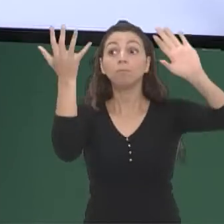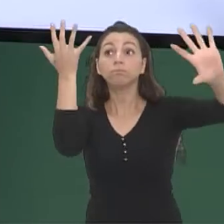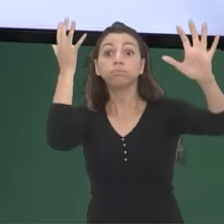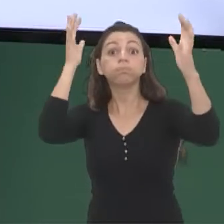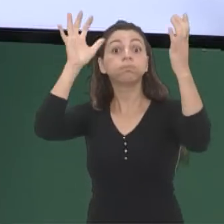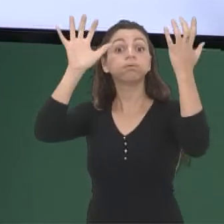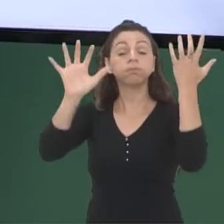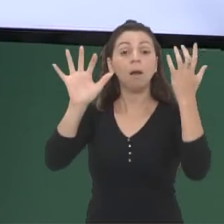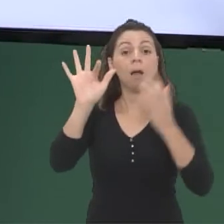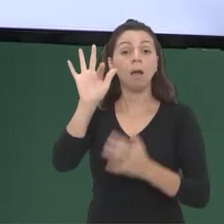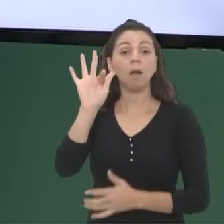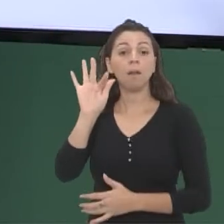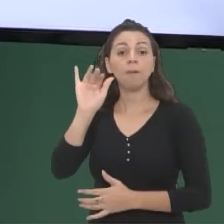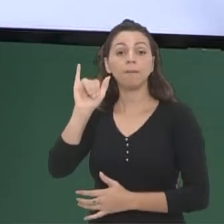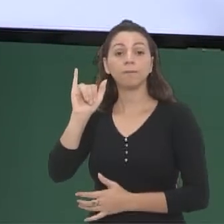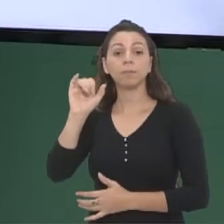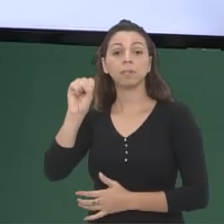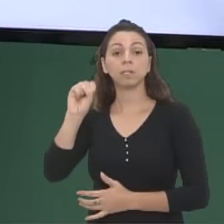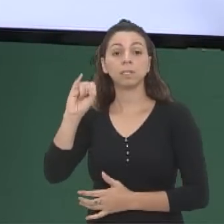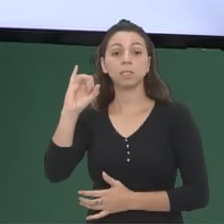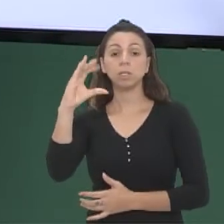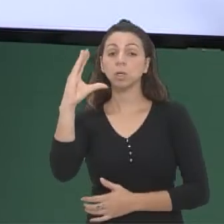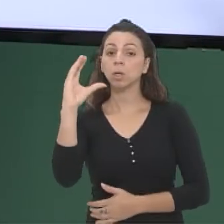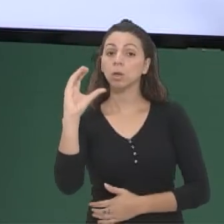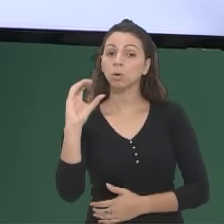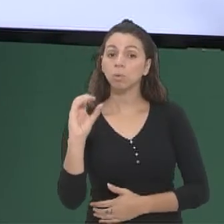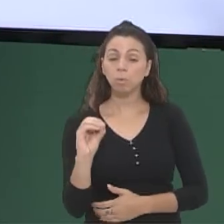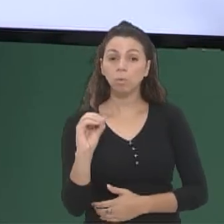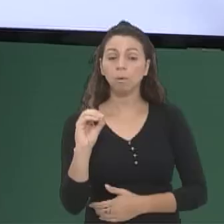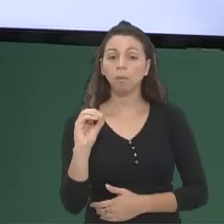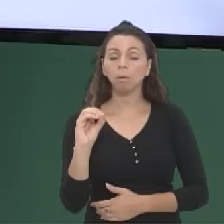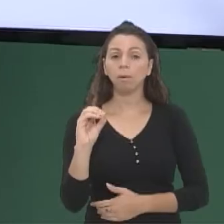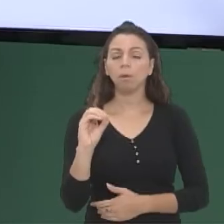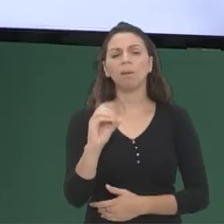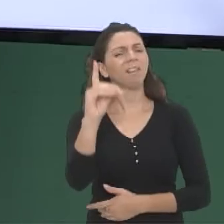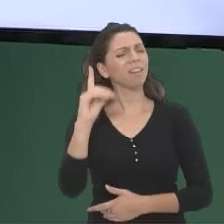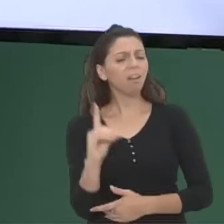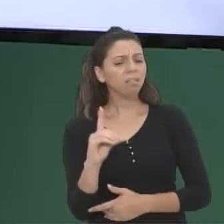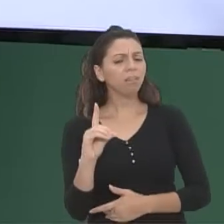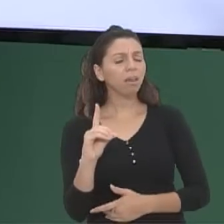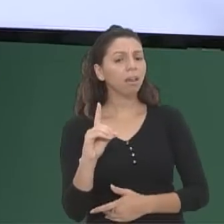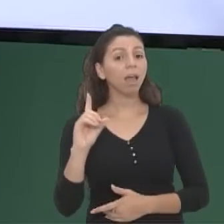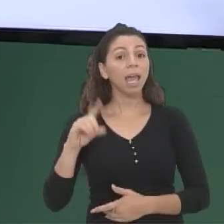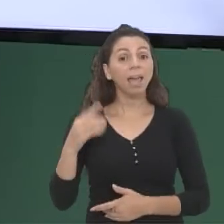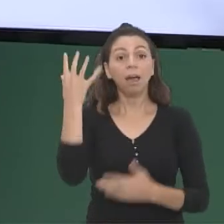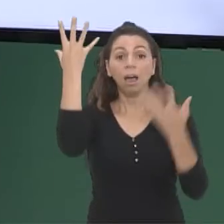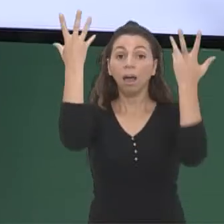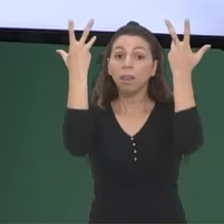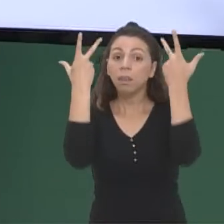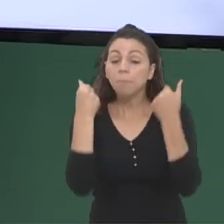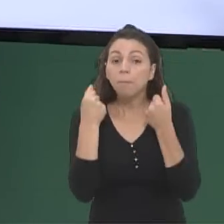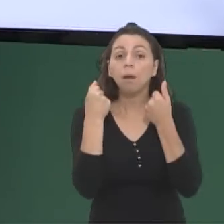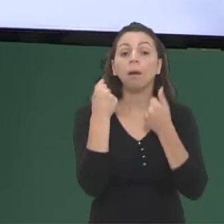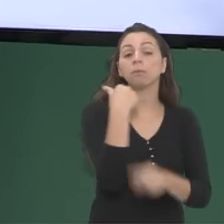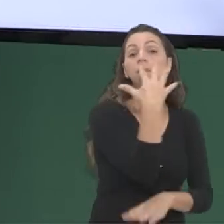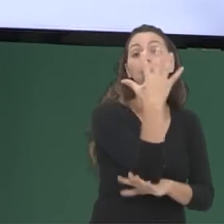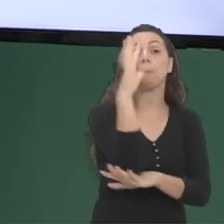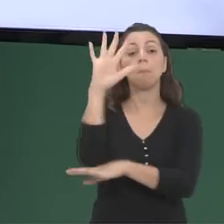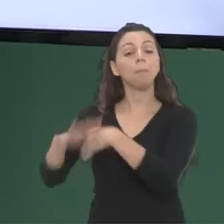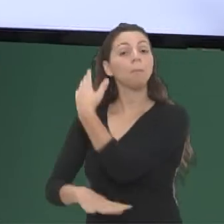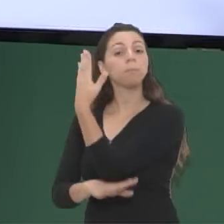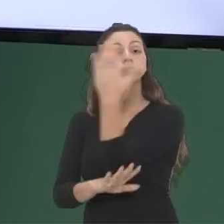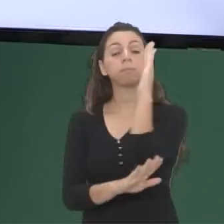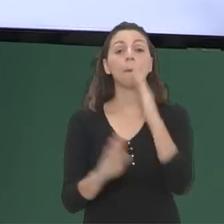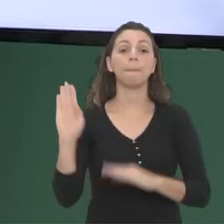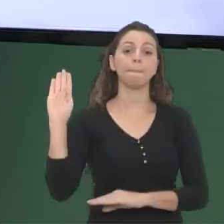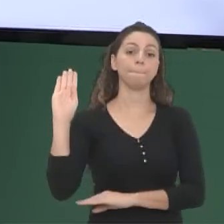físico. E por que não é a letra D? A letra D, seres vivos, animais, plantas, intemperismo